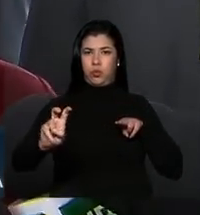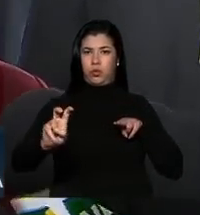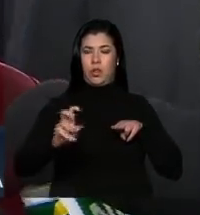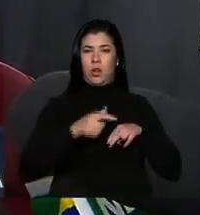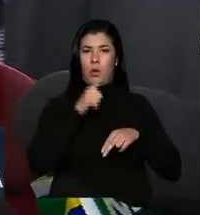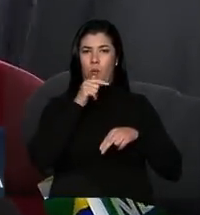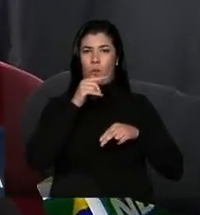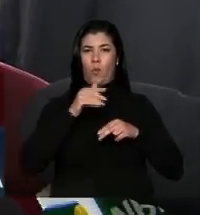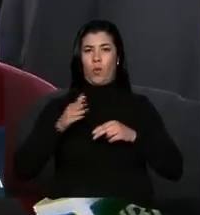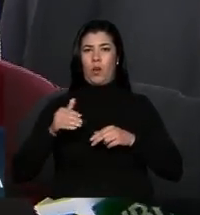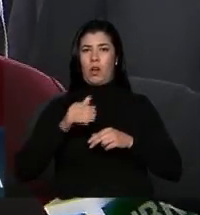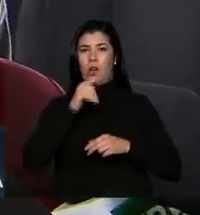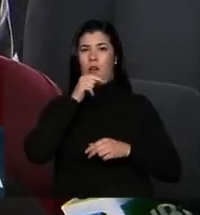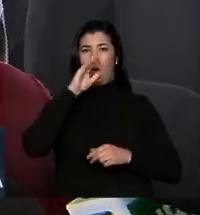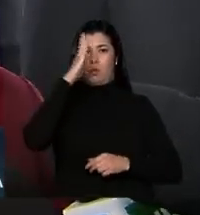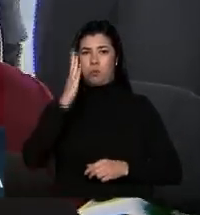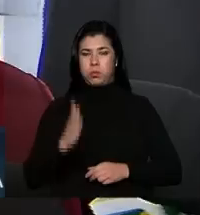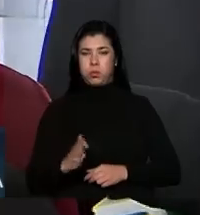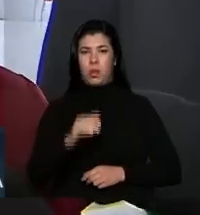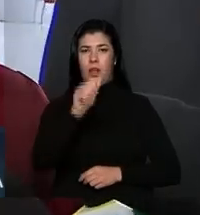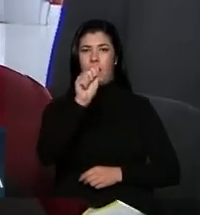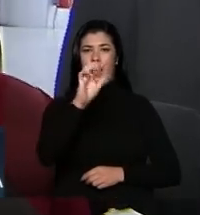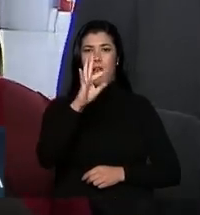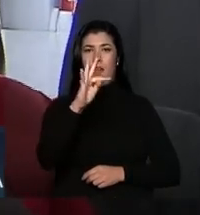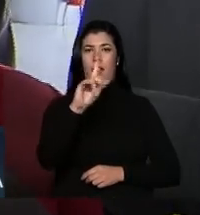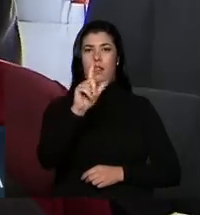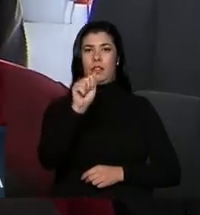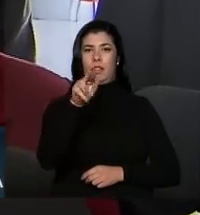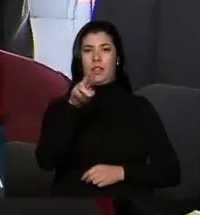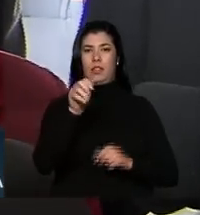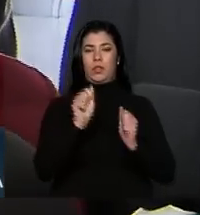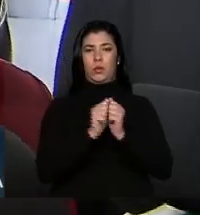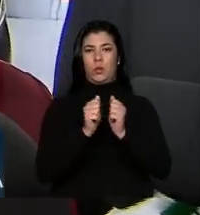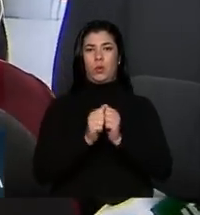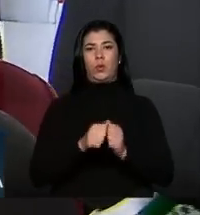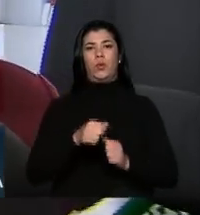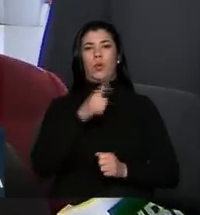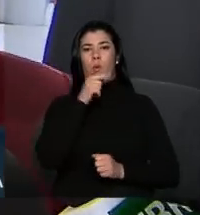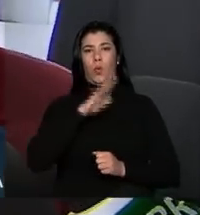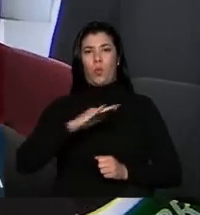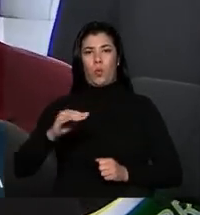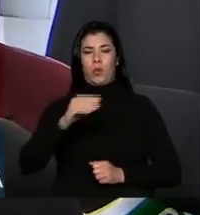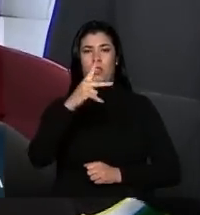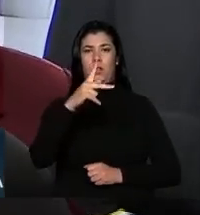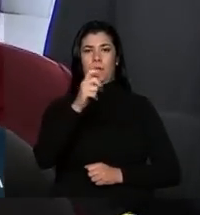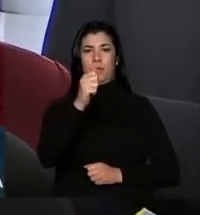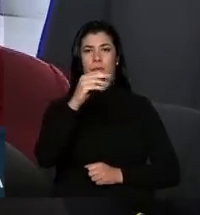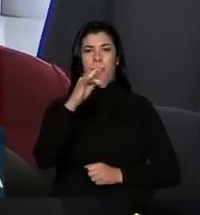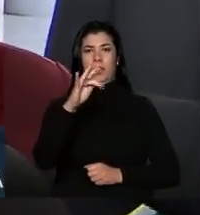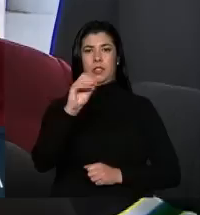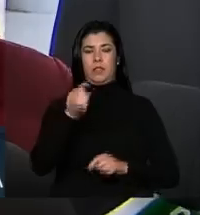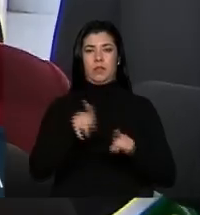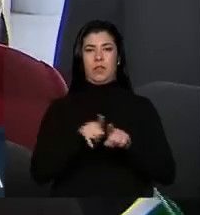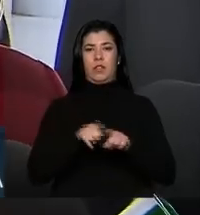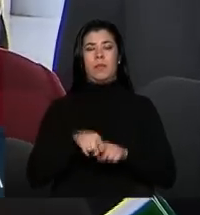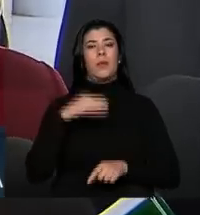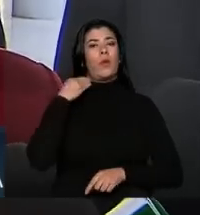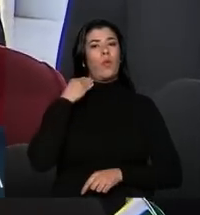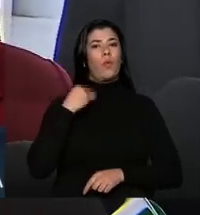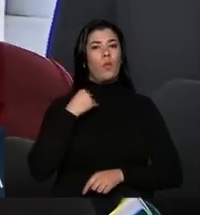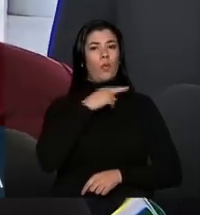Outra questão que é muito importante é esse fundo feito entre o maior banco chinês, que é o ICBC,